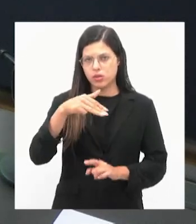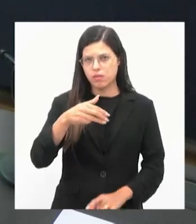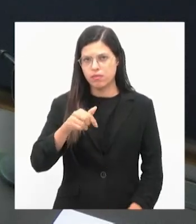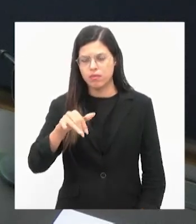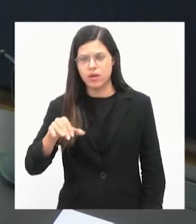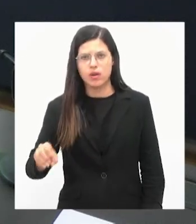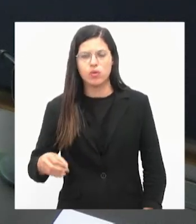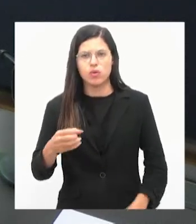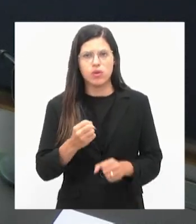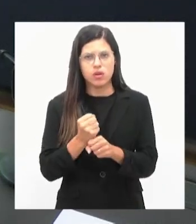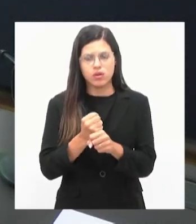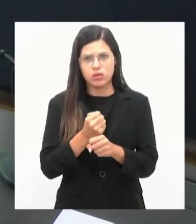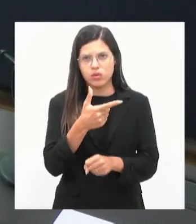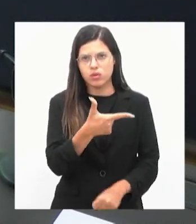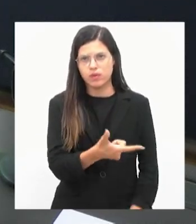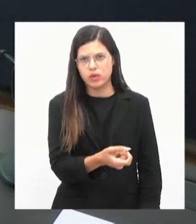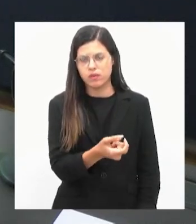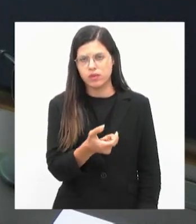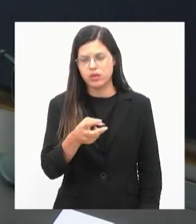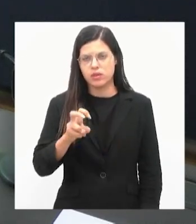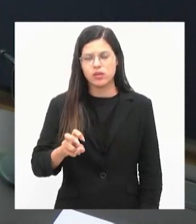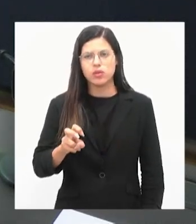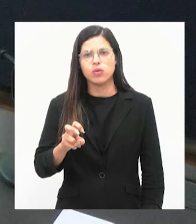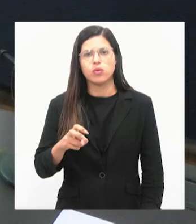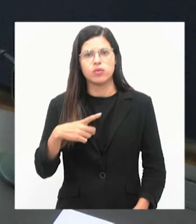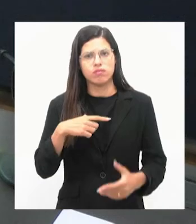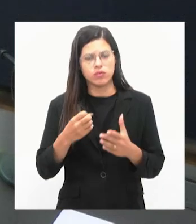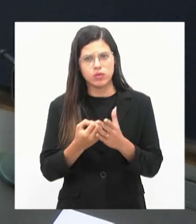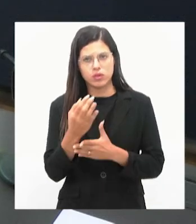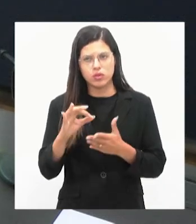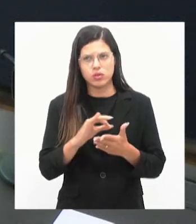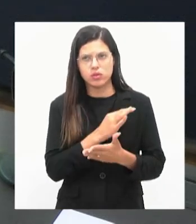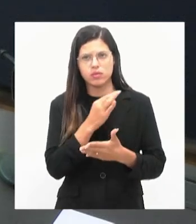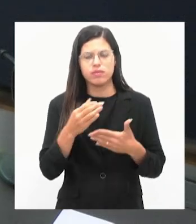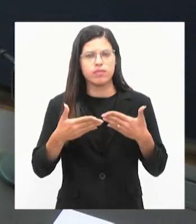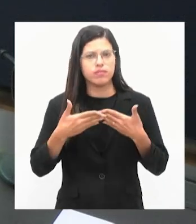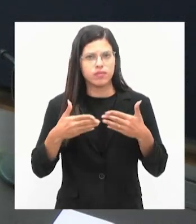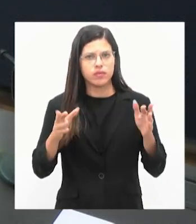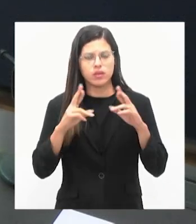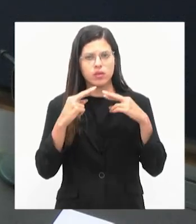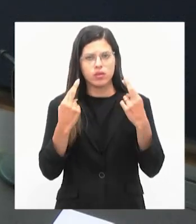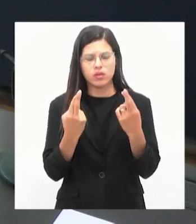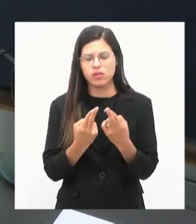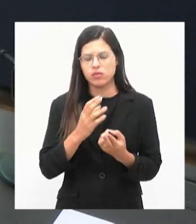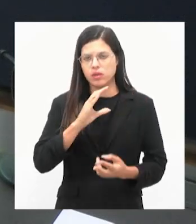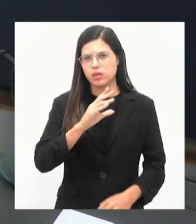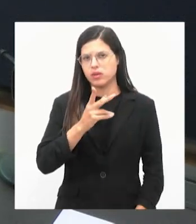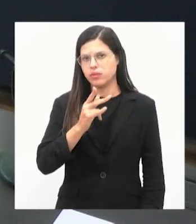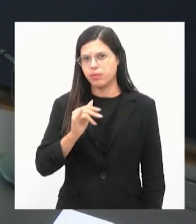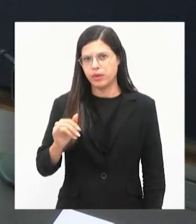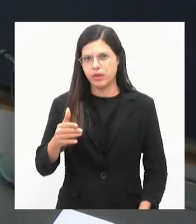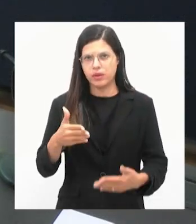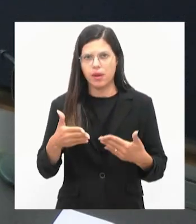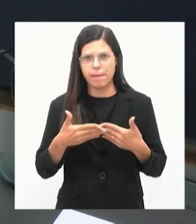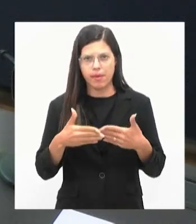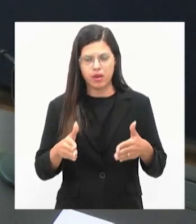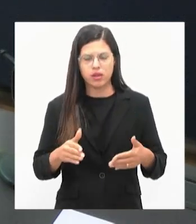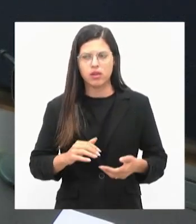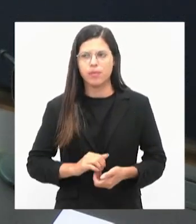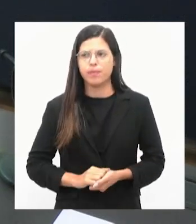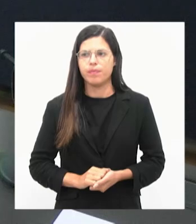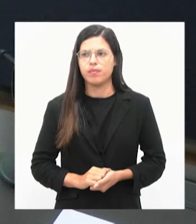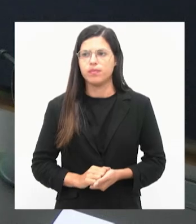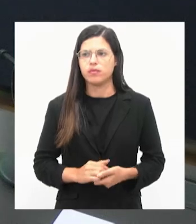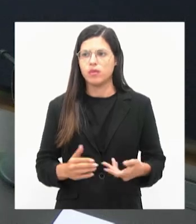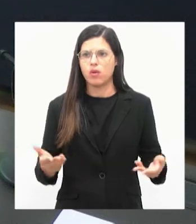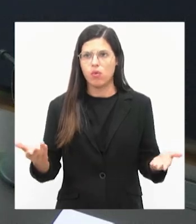havendo o número regimental legal, declara essa sessão da CPI aberta. E hoje